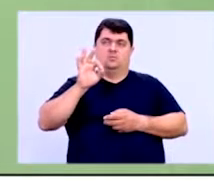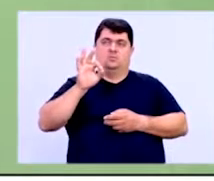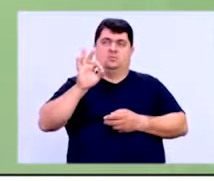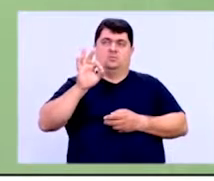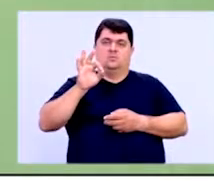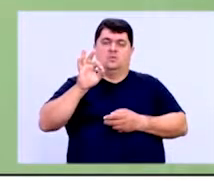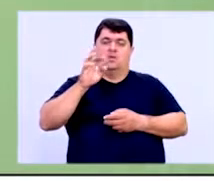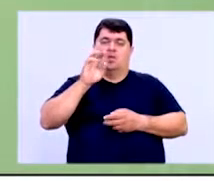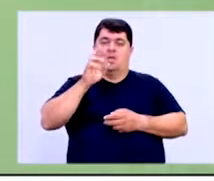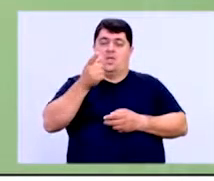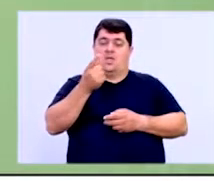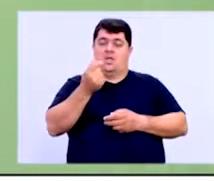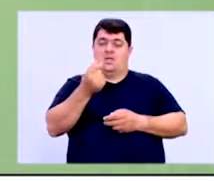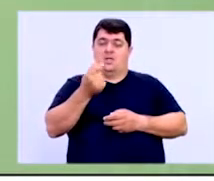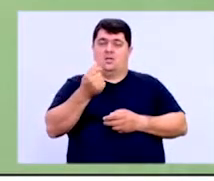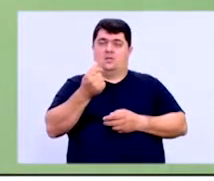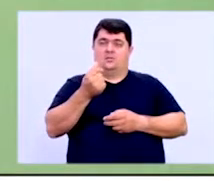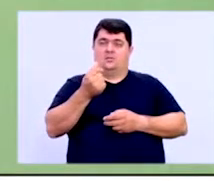a receita